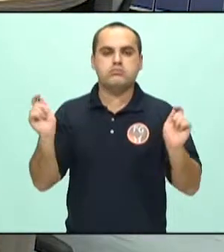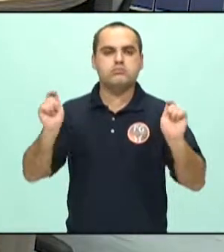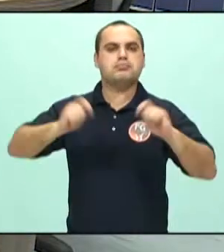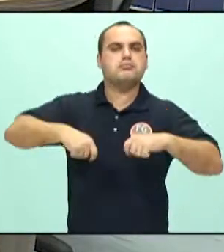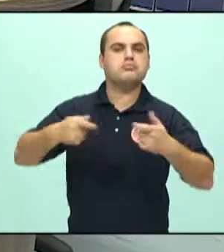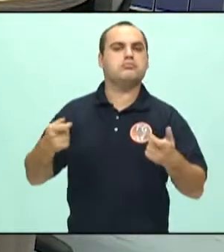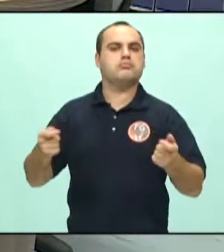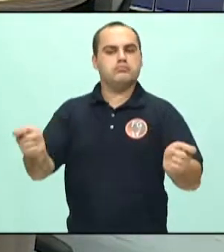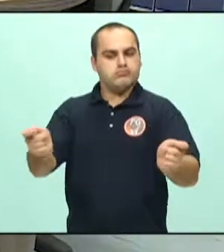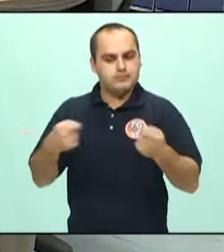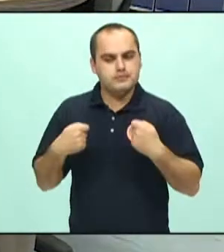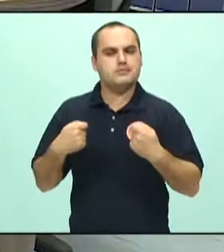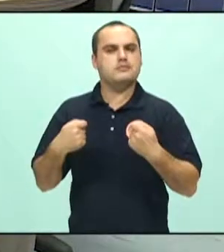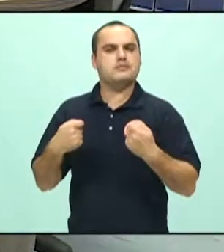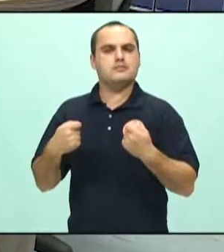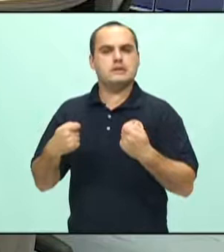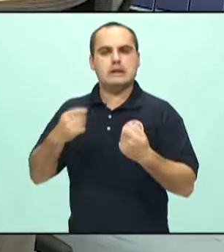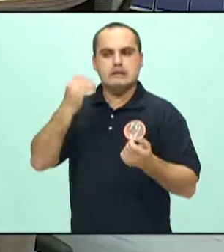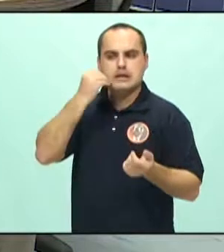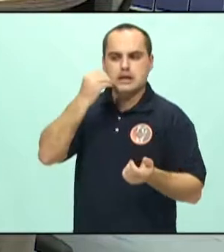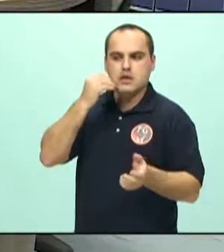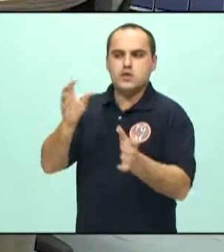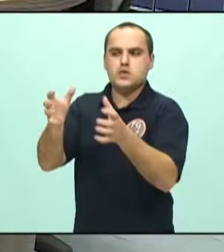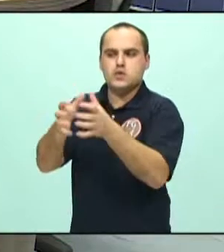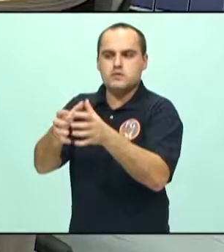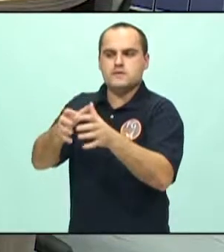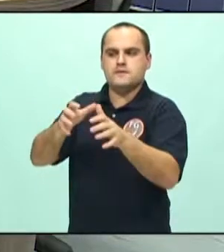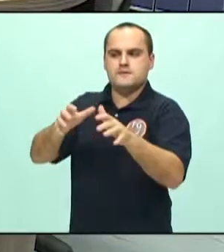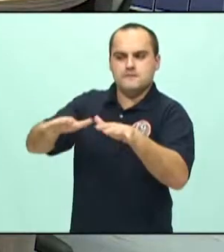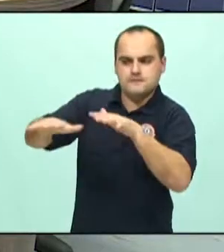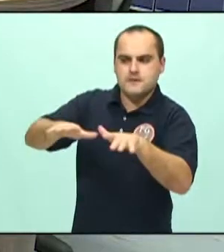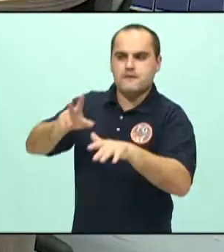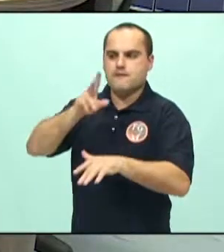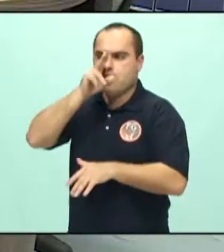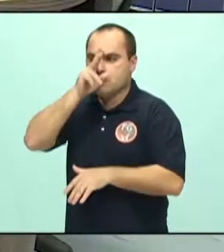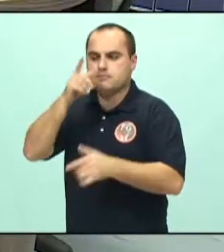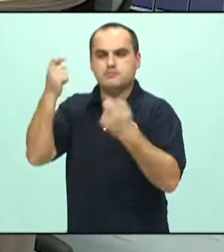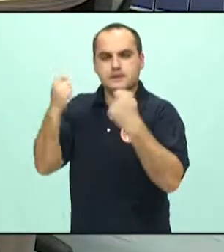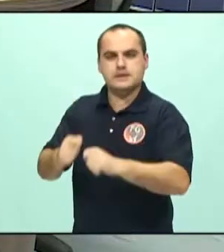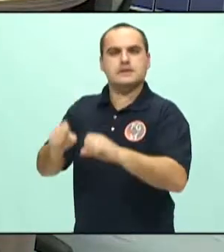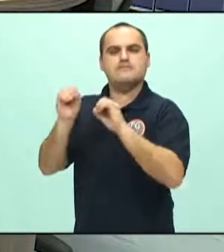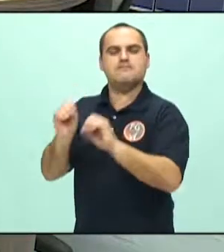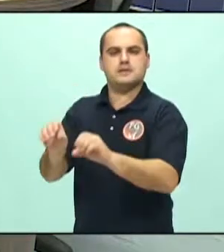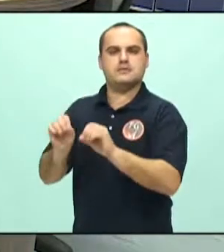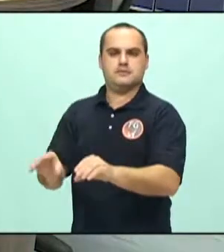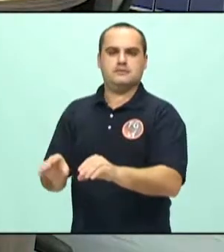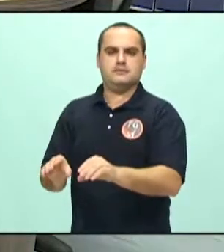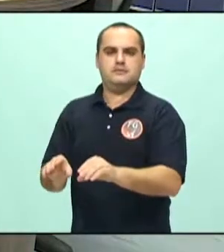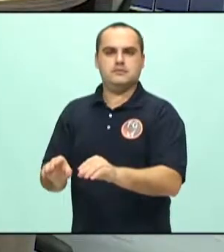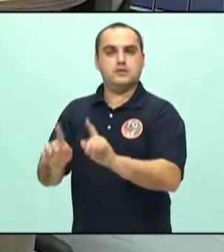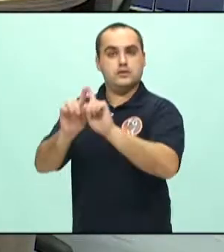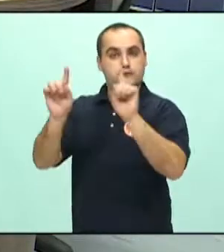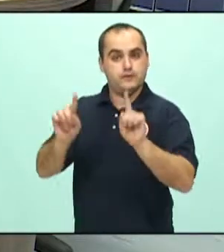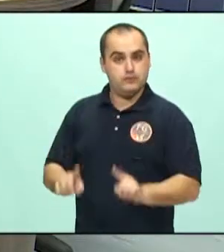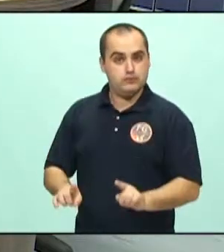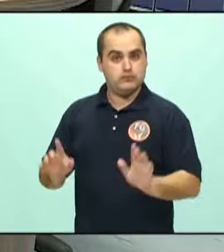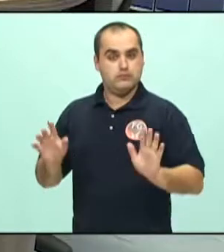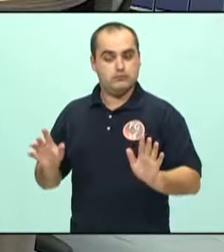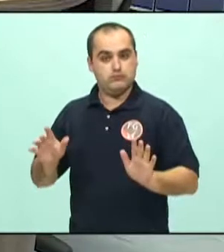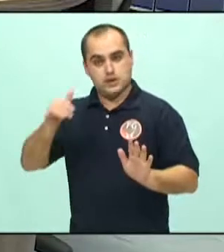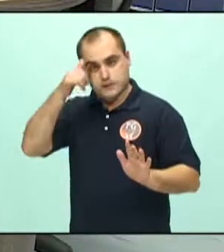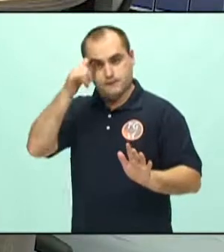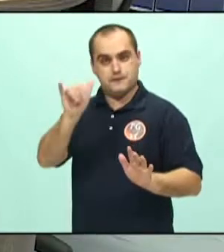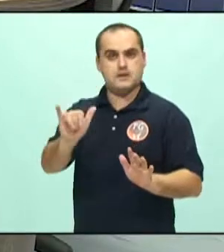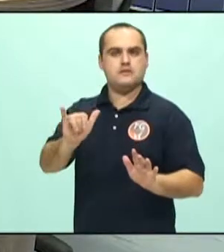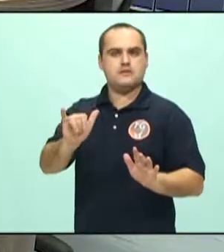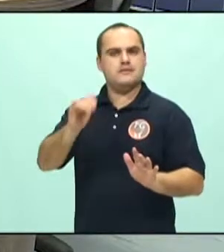mobilizar a classe com relação à importância da educação, até para que o trabalhador